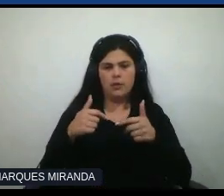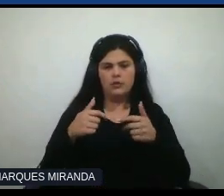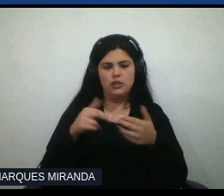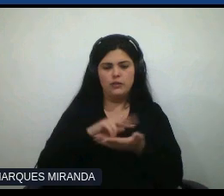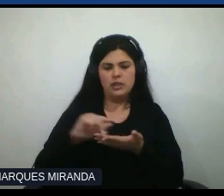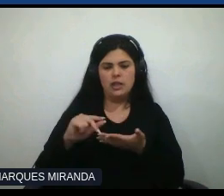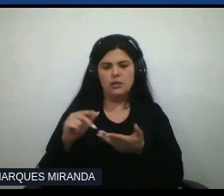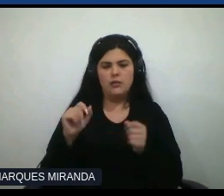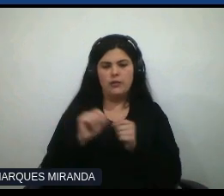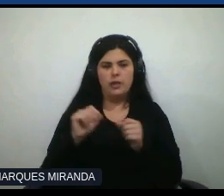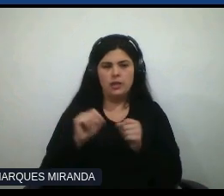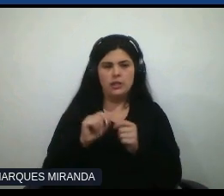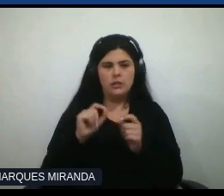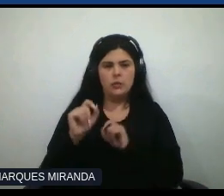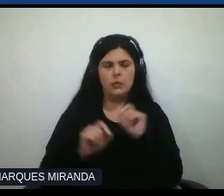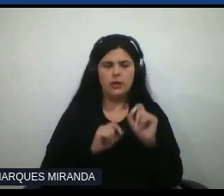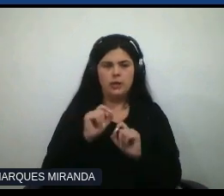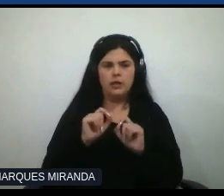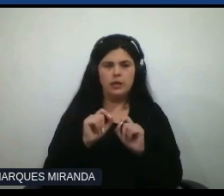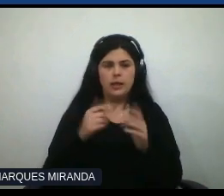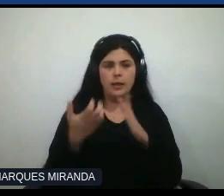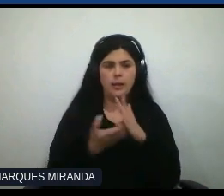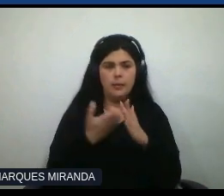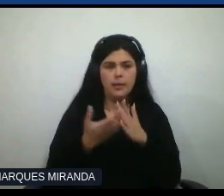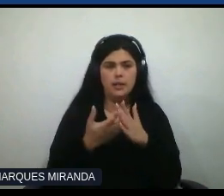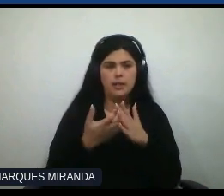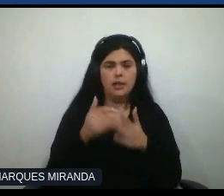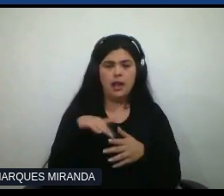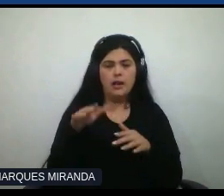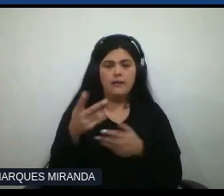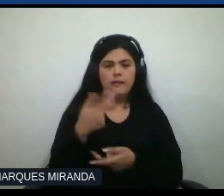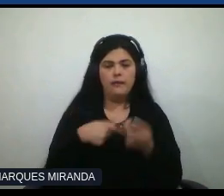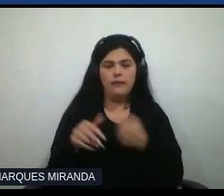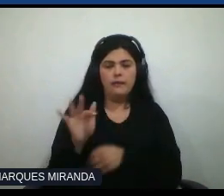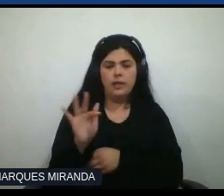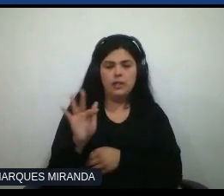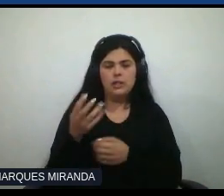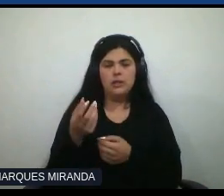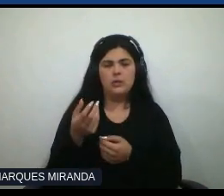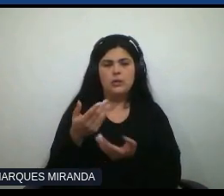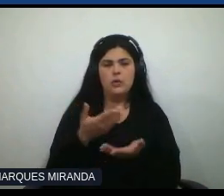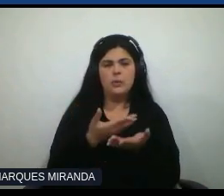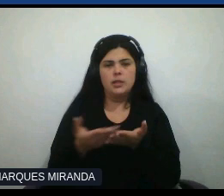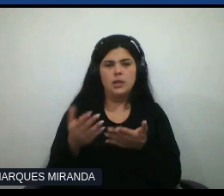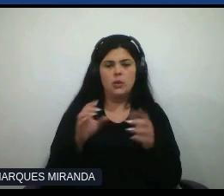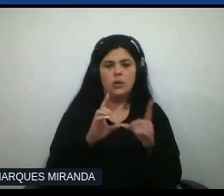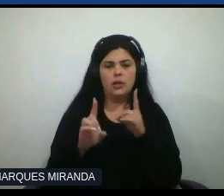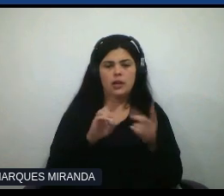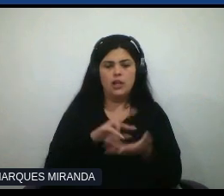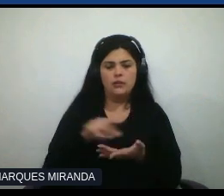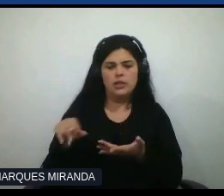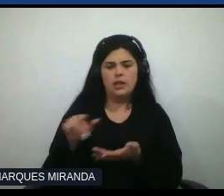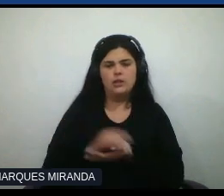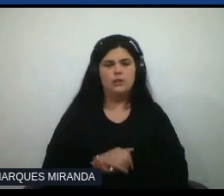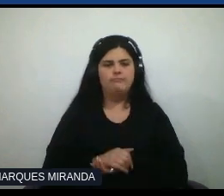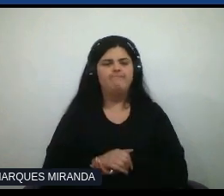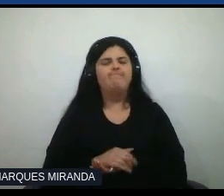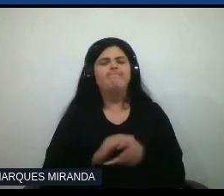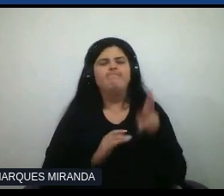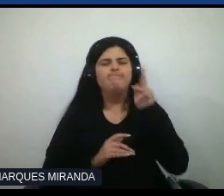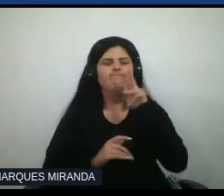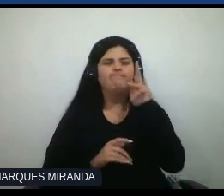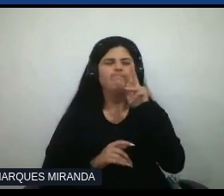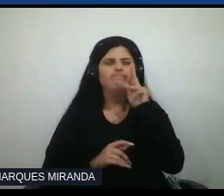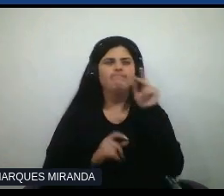foi numa empresa de mercado financeiro. Ali eu entrei para dirigir a parte de diversidade. Eu lembro que ali era